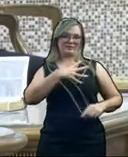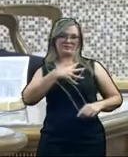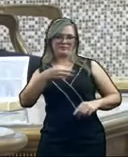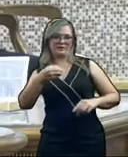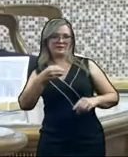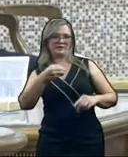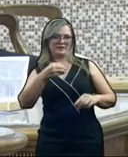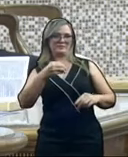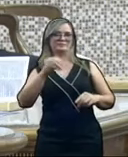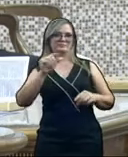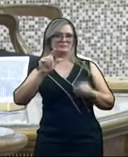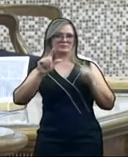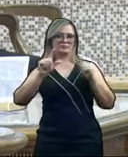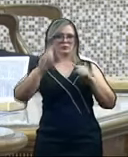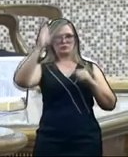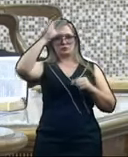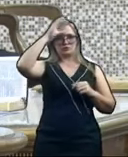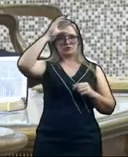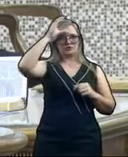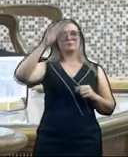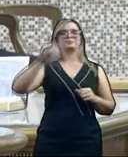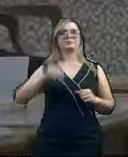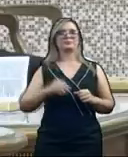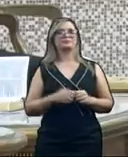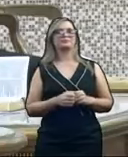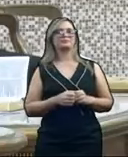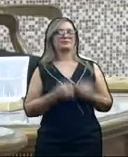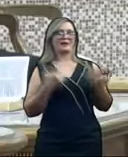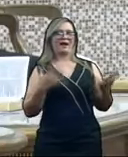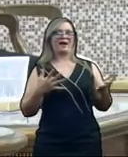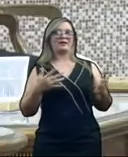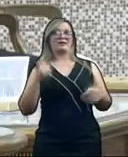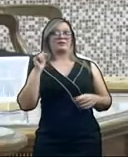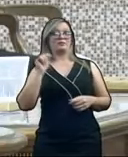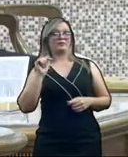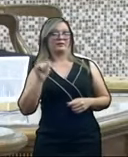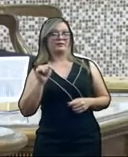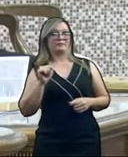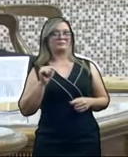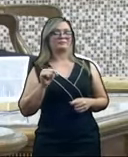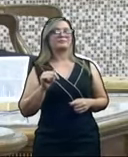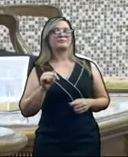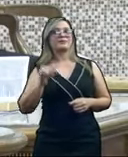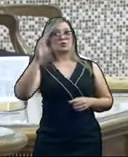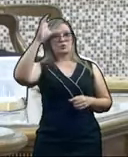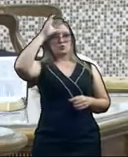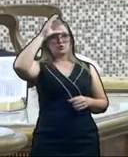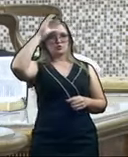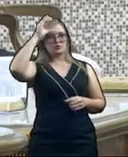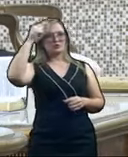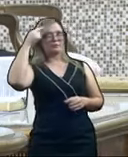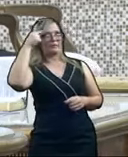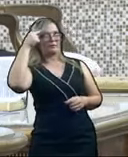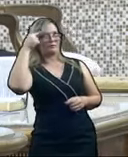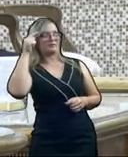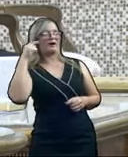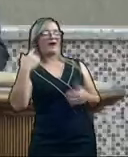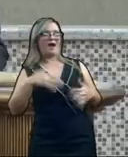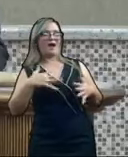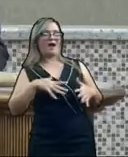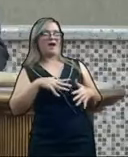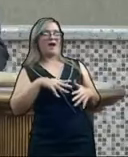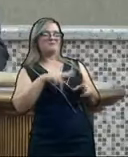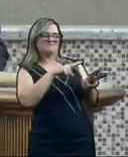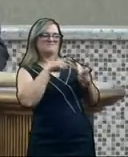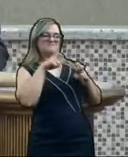patrão ver Opa oportunidade segura a escada bom de serviço Oi e aí ele tinha de comprar o dote sete